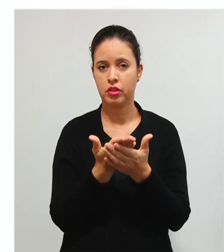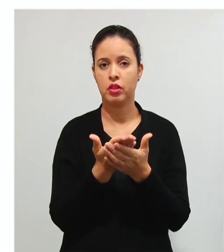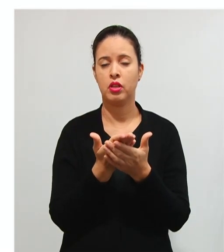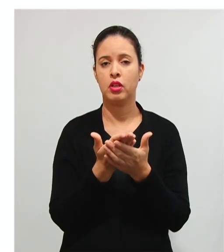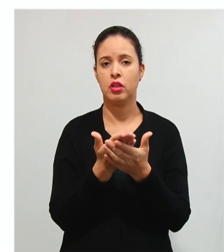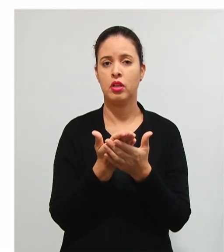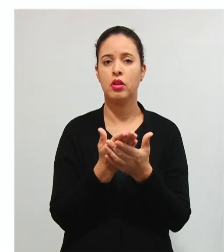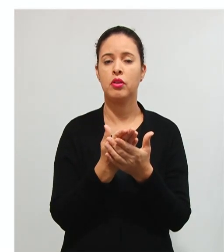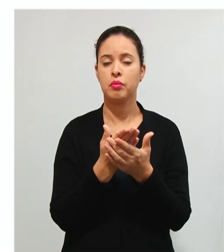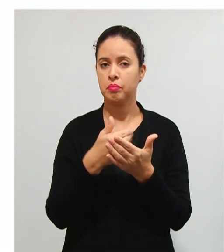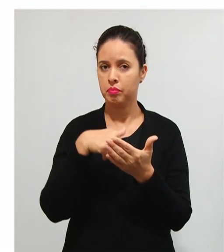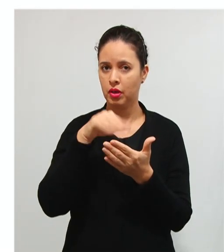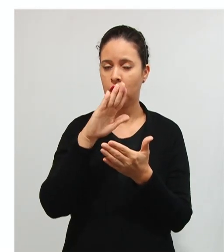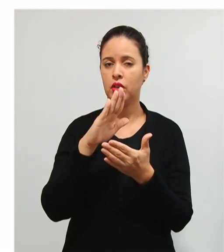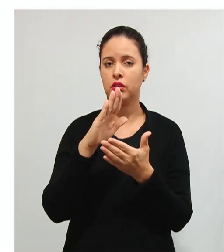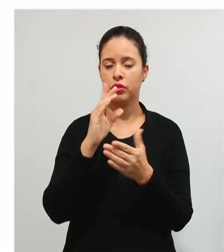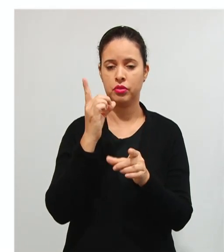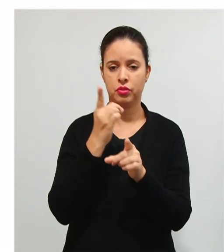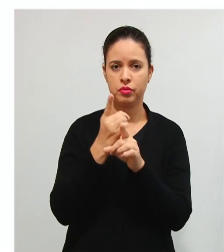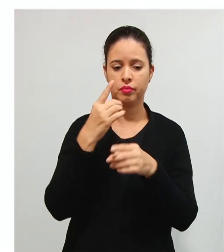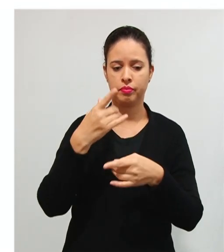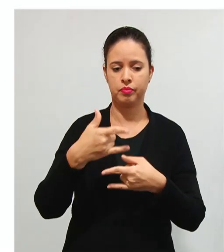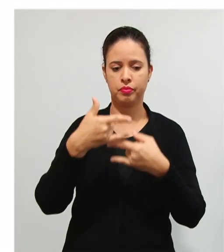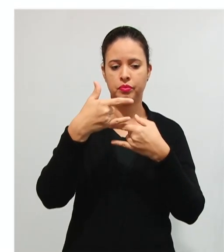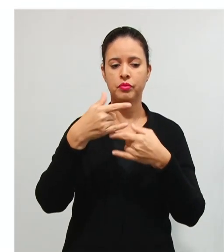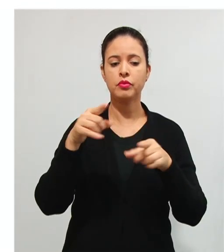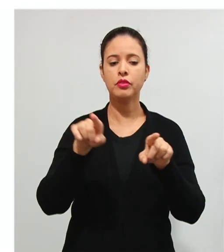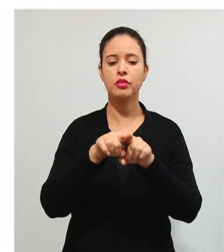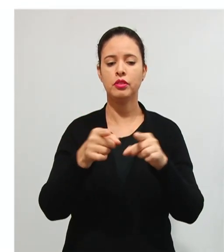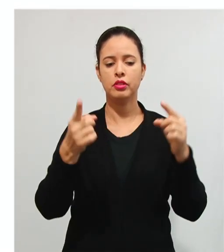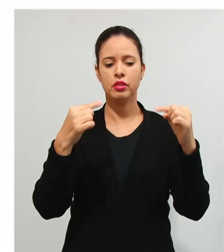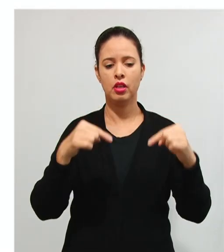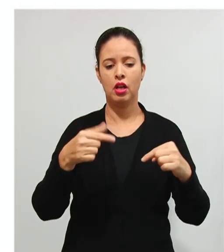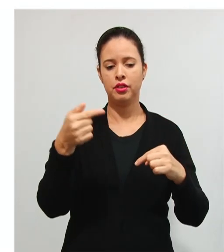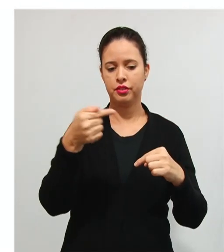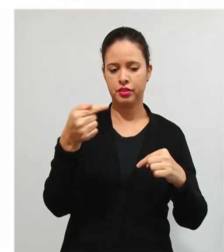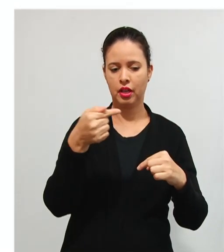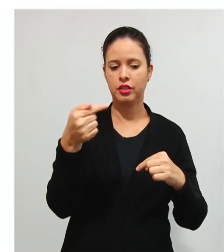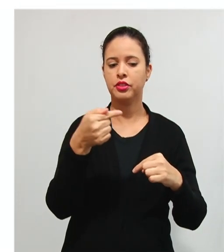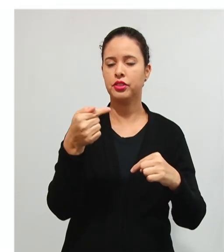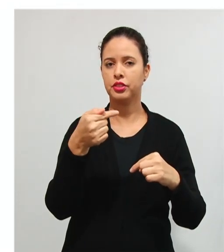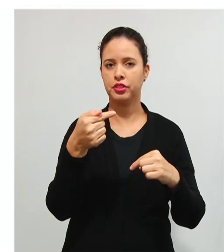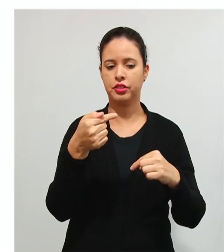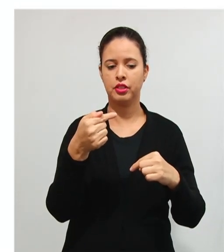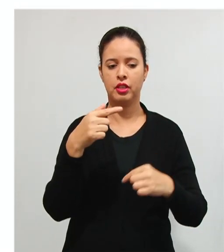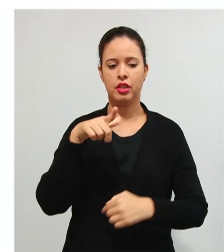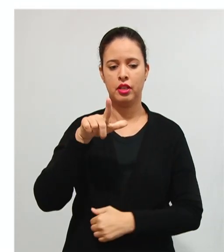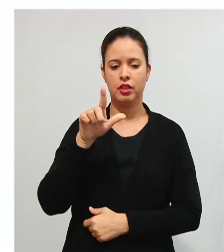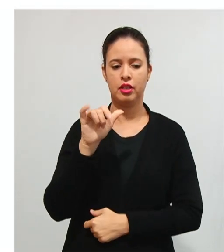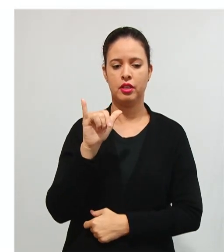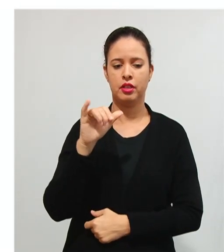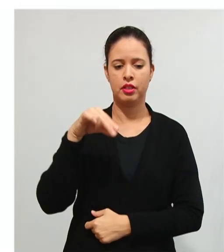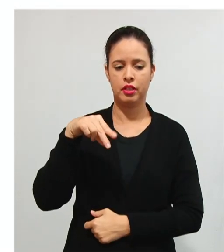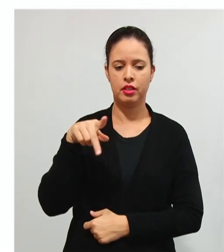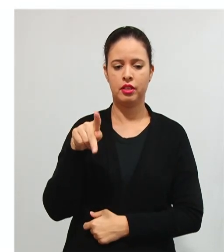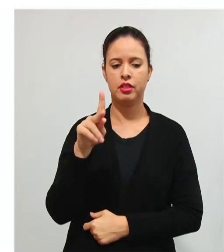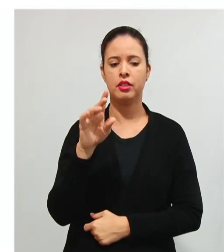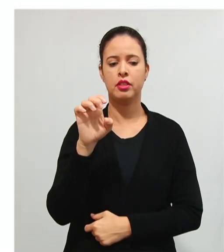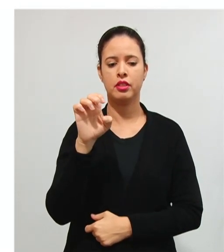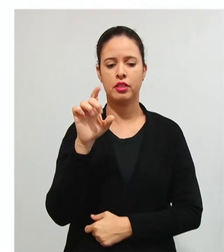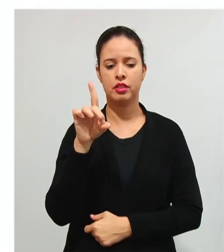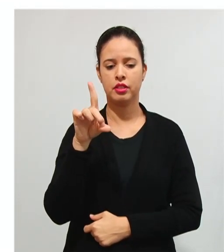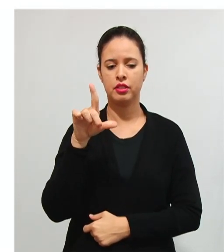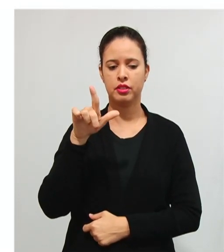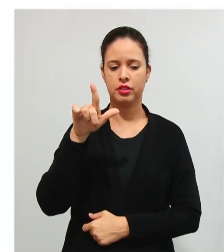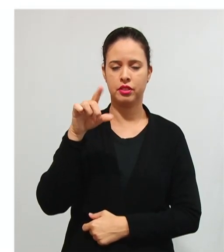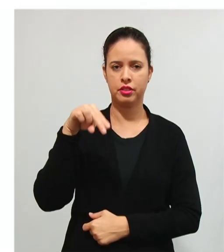síncrono. O LinkedIn, que é uma rede social mais focada para o mercado de trabalho. Então, muitos professores fazem o seu currículo e